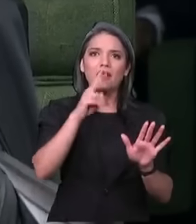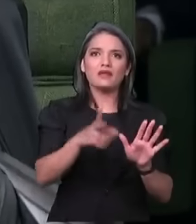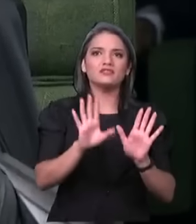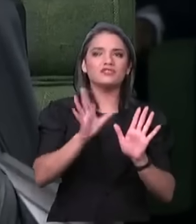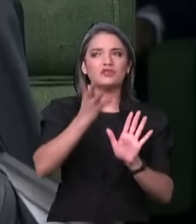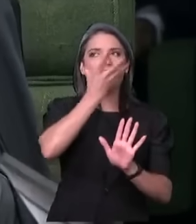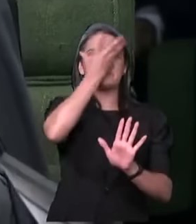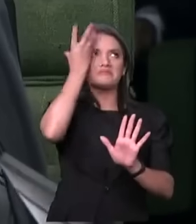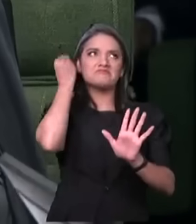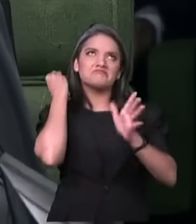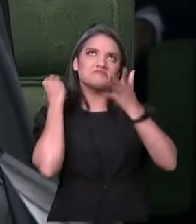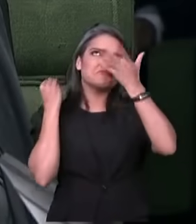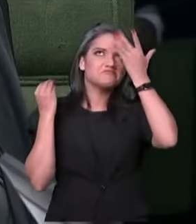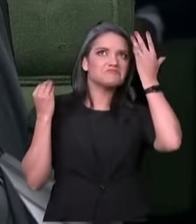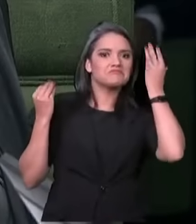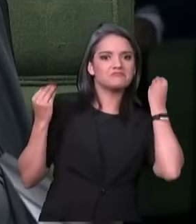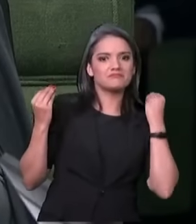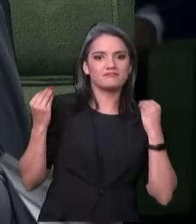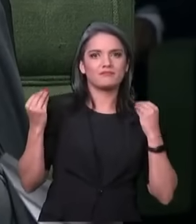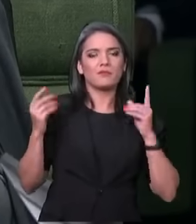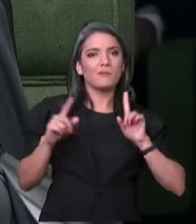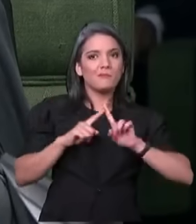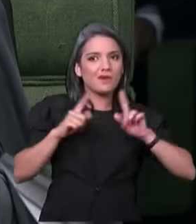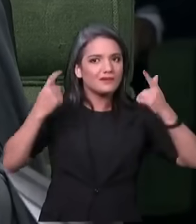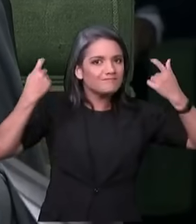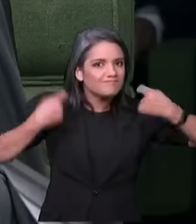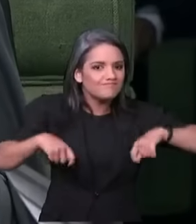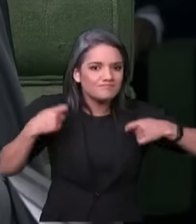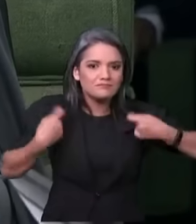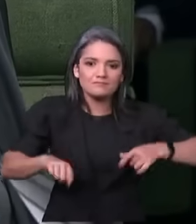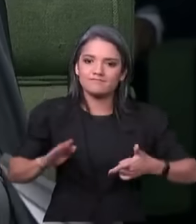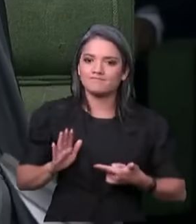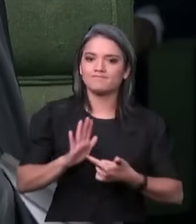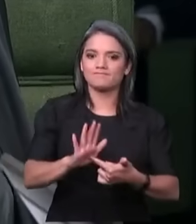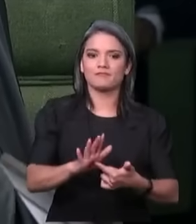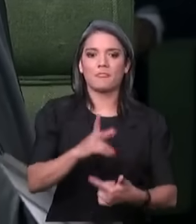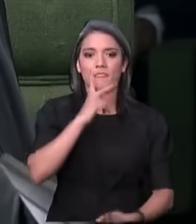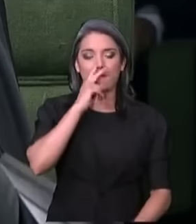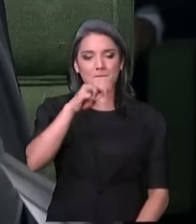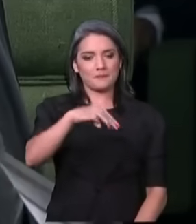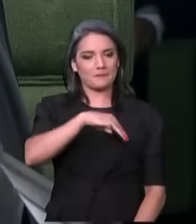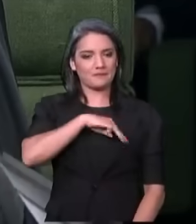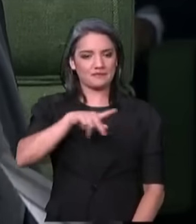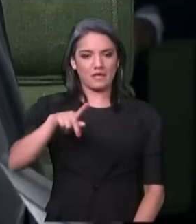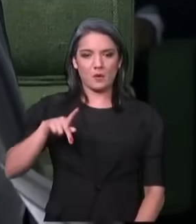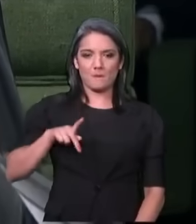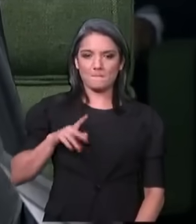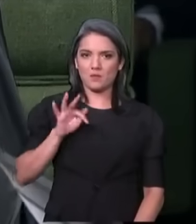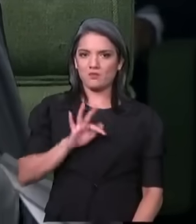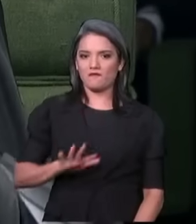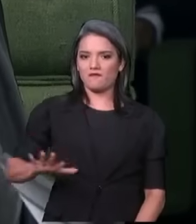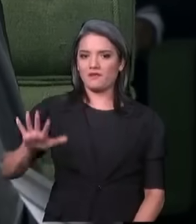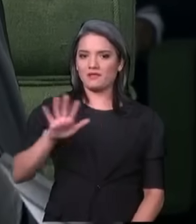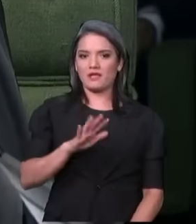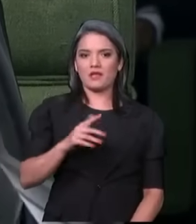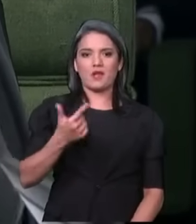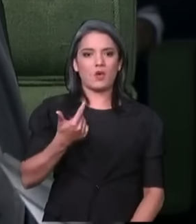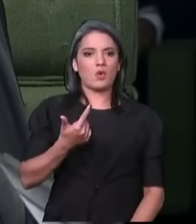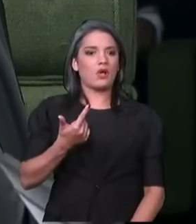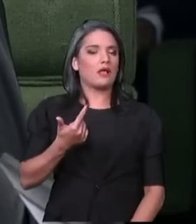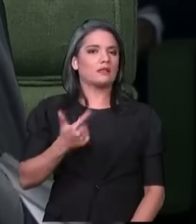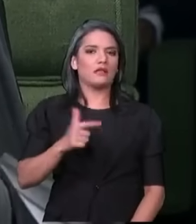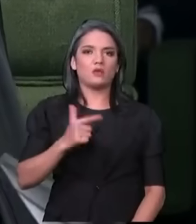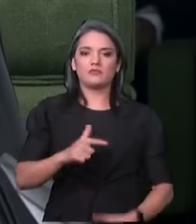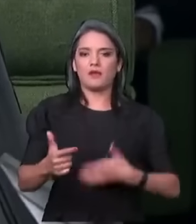esquecido que parece fundamental é que o ministério público não tem competência legal para fazer acordo